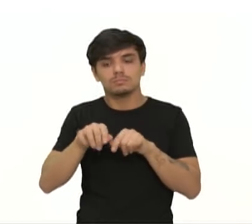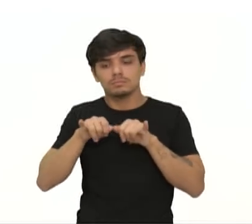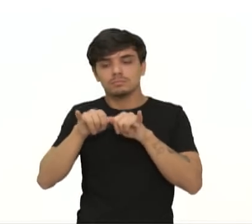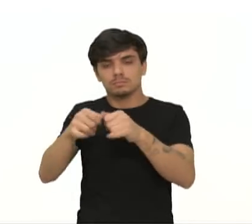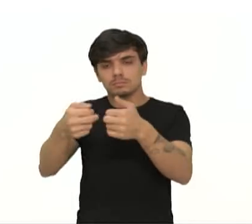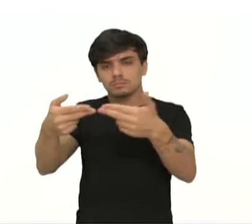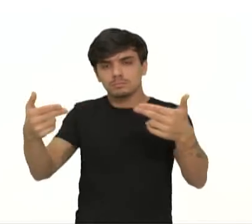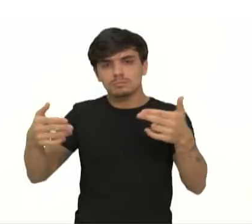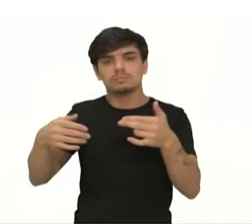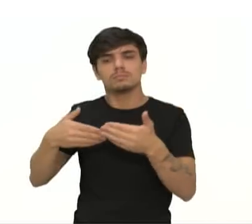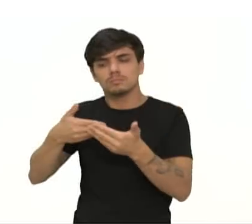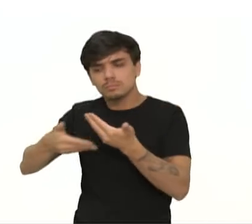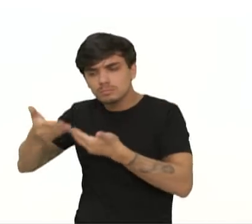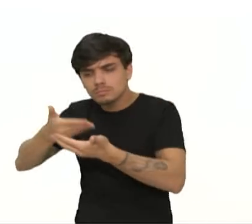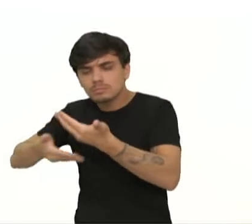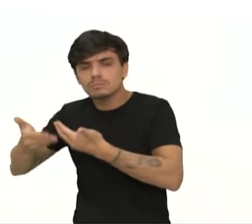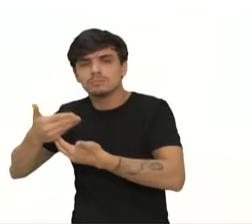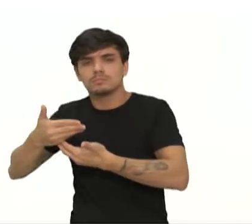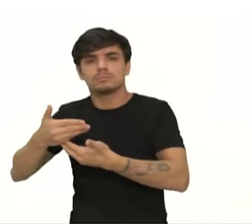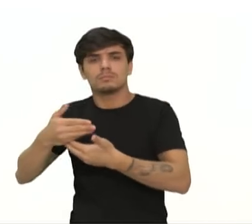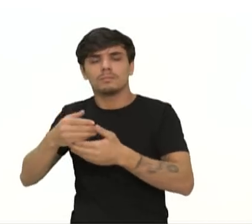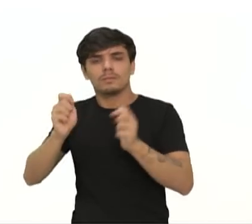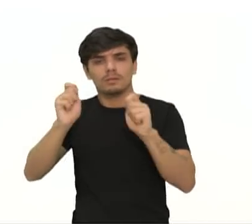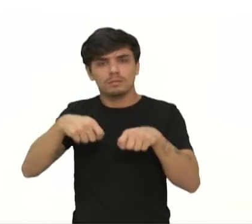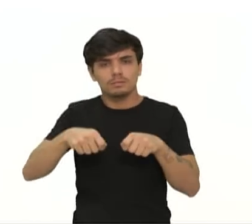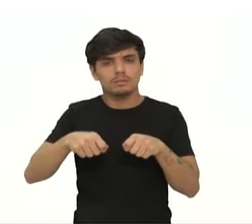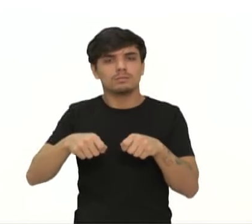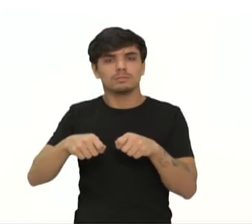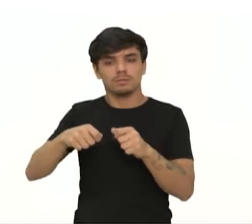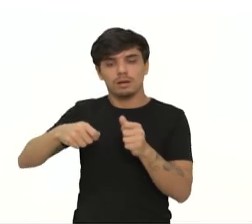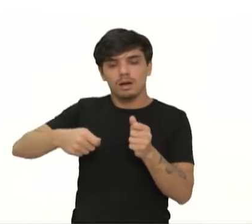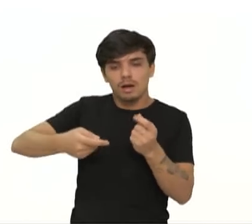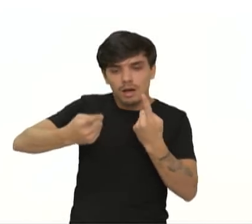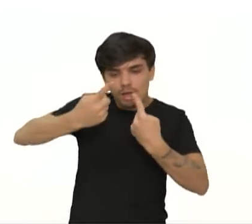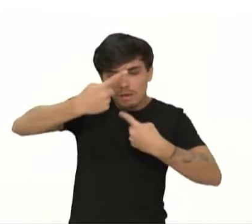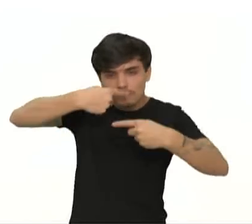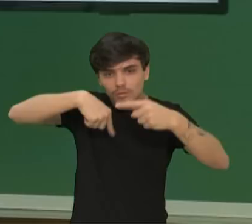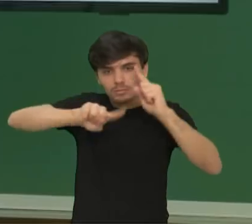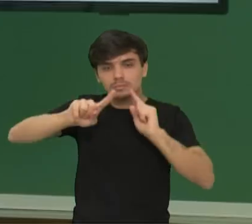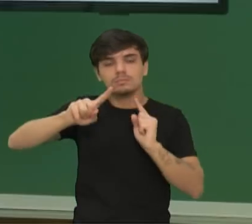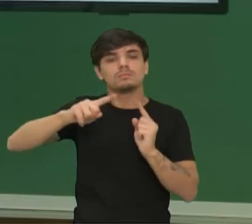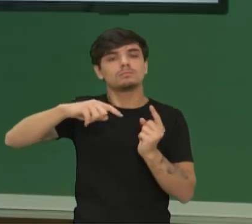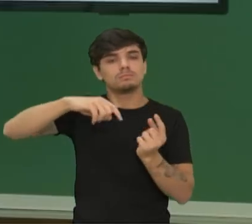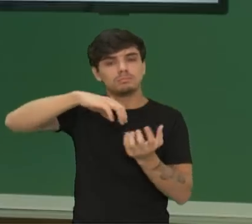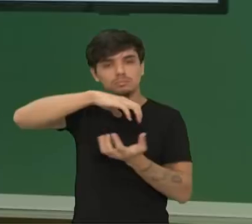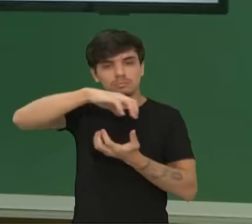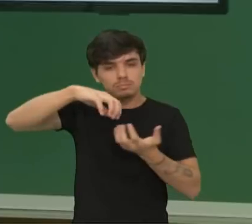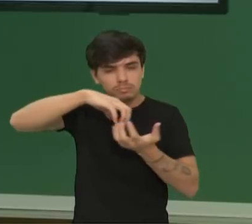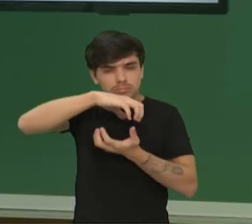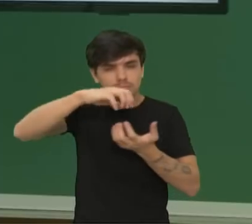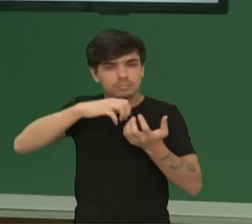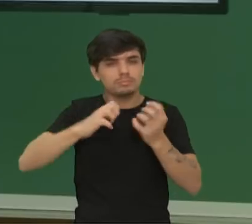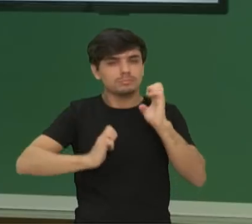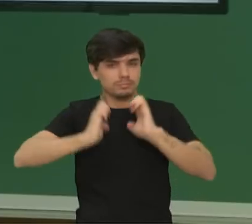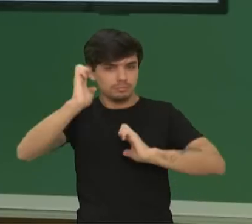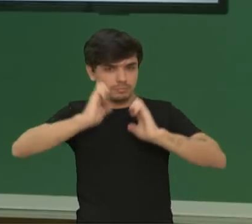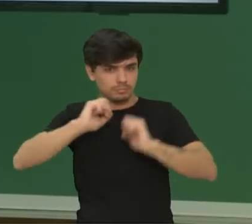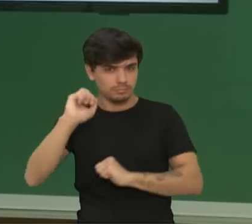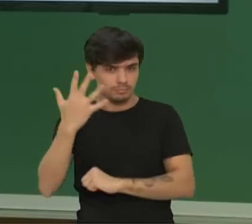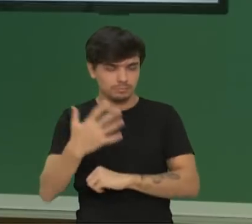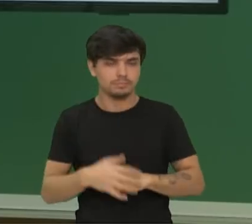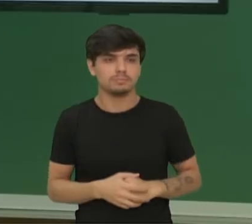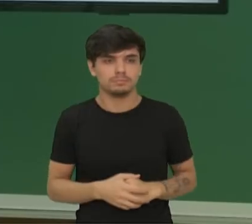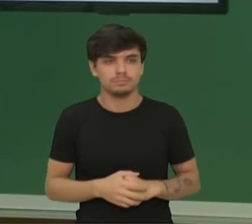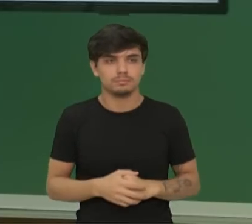mercadorias permitiu que a revolução industrial viesse a acontecer. Era isso que a professora ia contar antes da atividade,